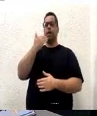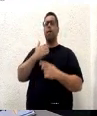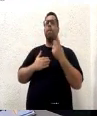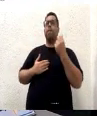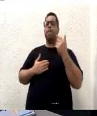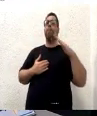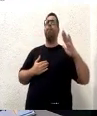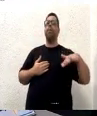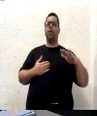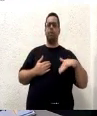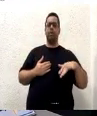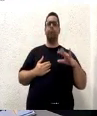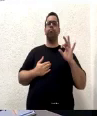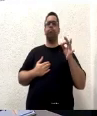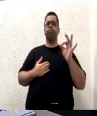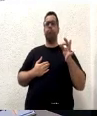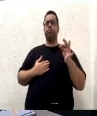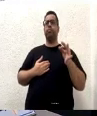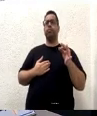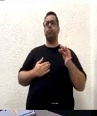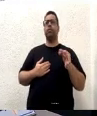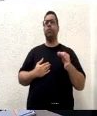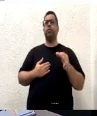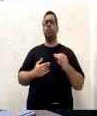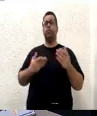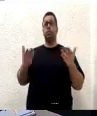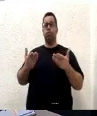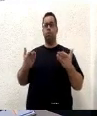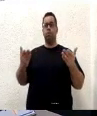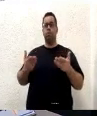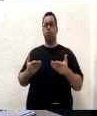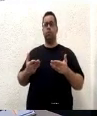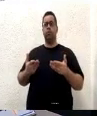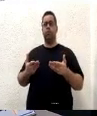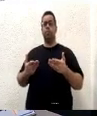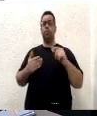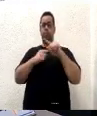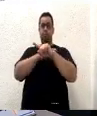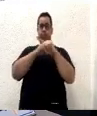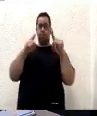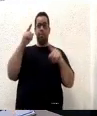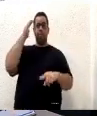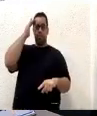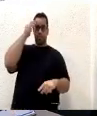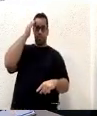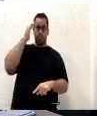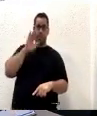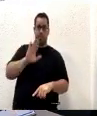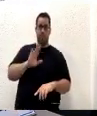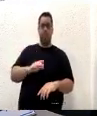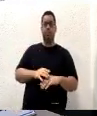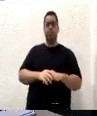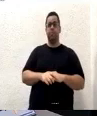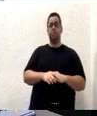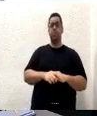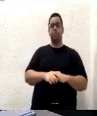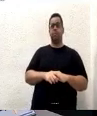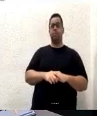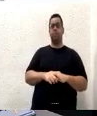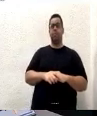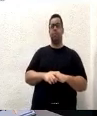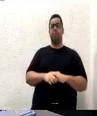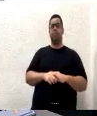hoje a gente pega aí, para o pessoal entender, são setores